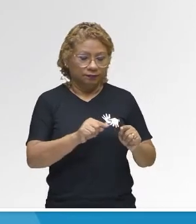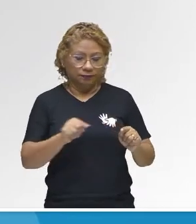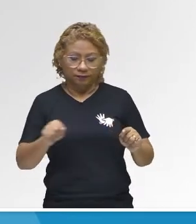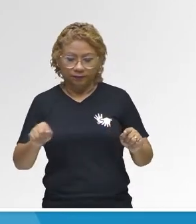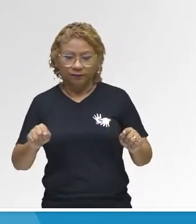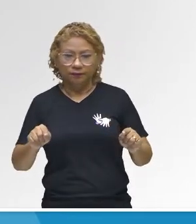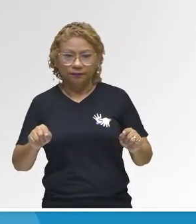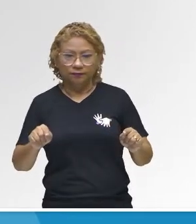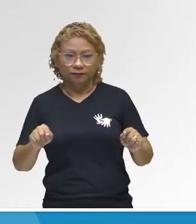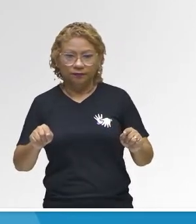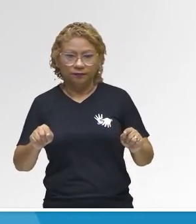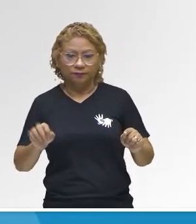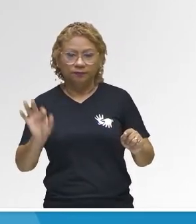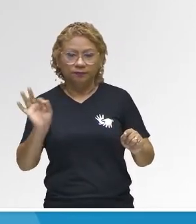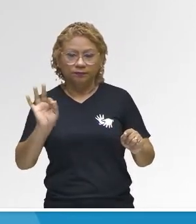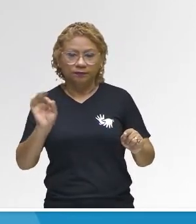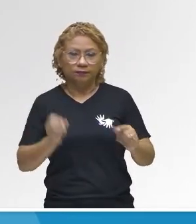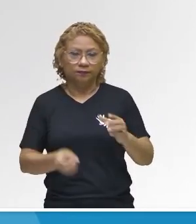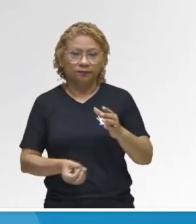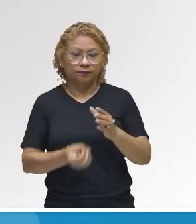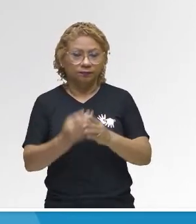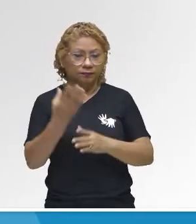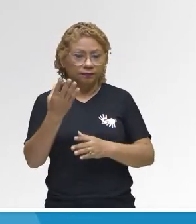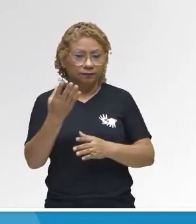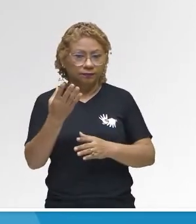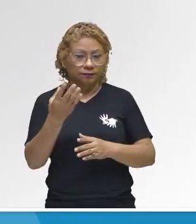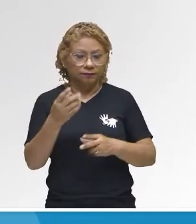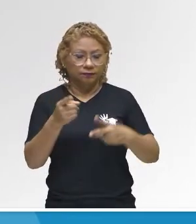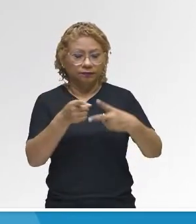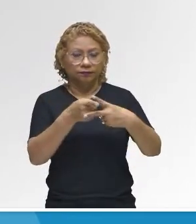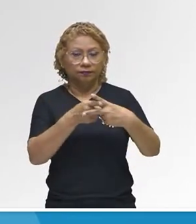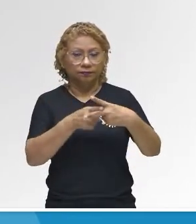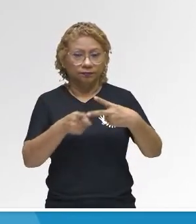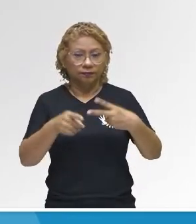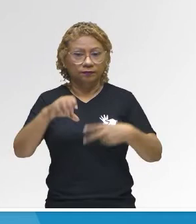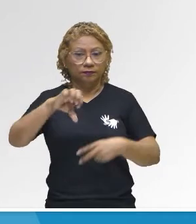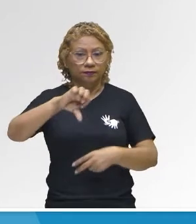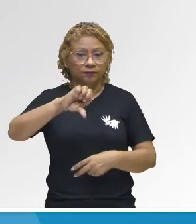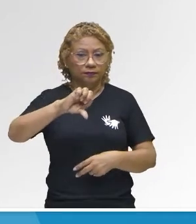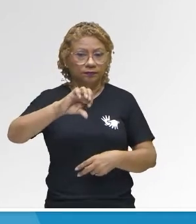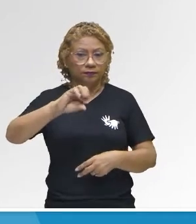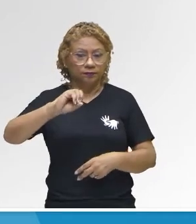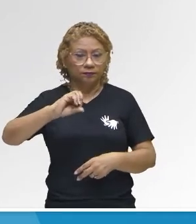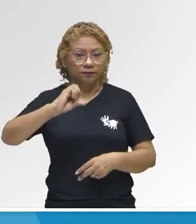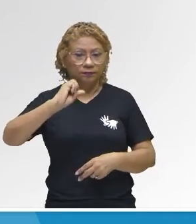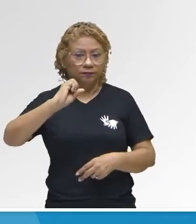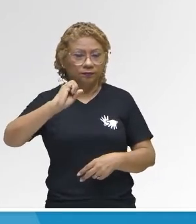estiver formando um ângulo de 90 graus com esse plano, tá?